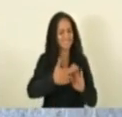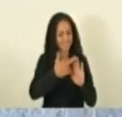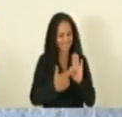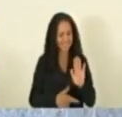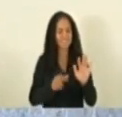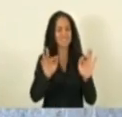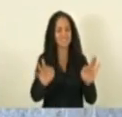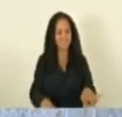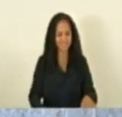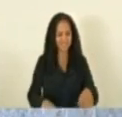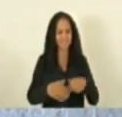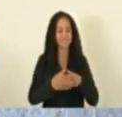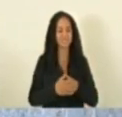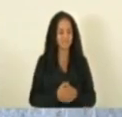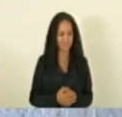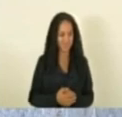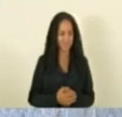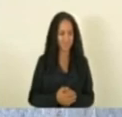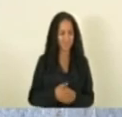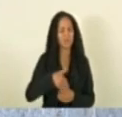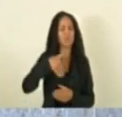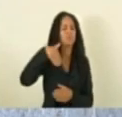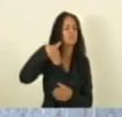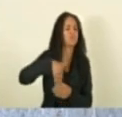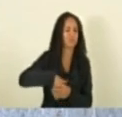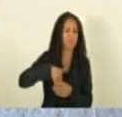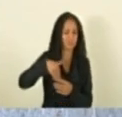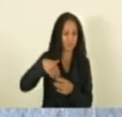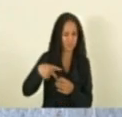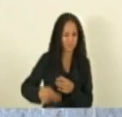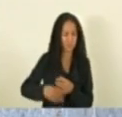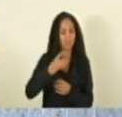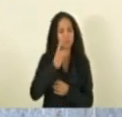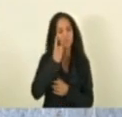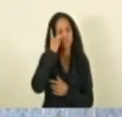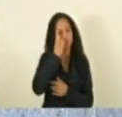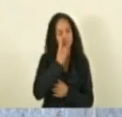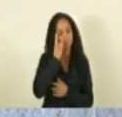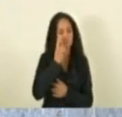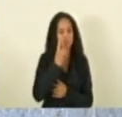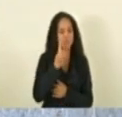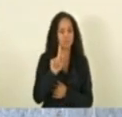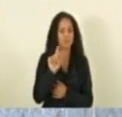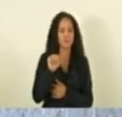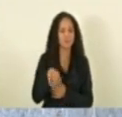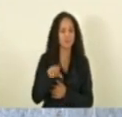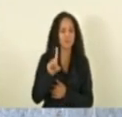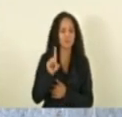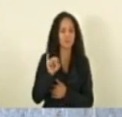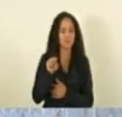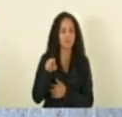redação final. Então, como vota aqui o deputado Gandini.